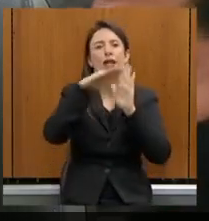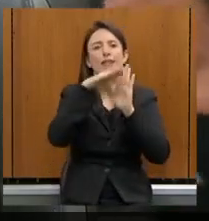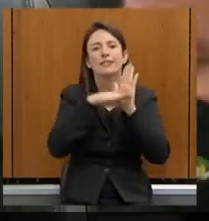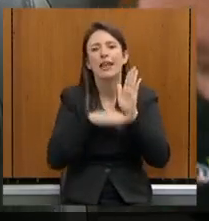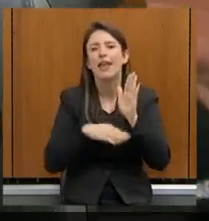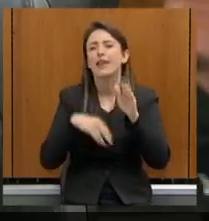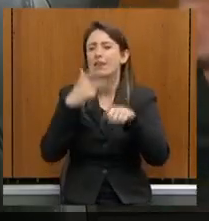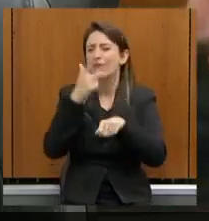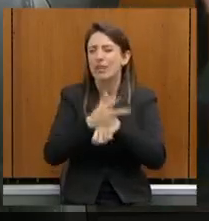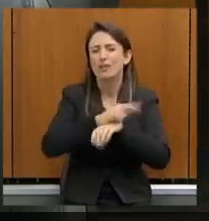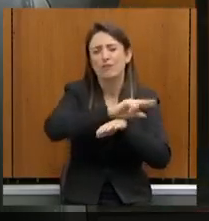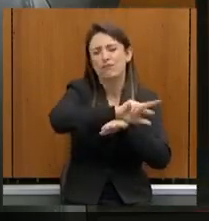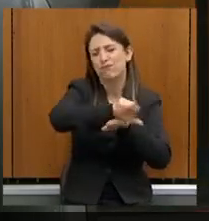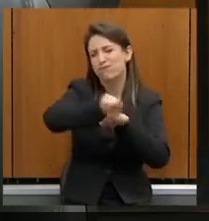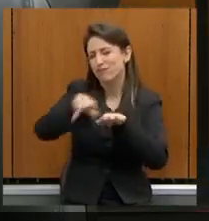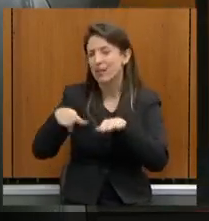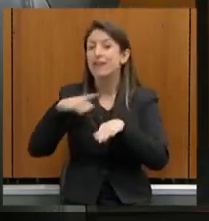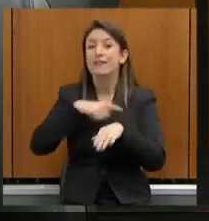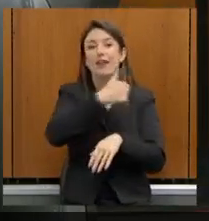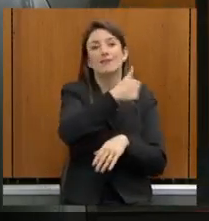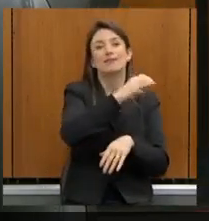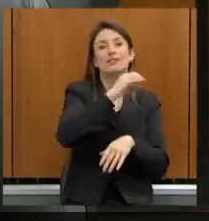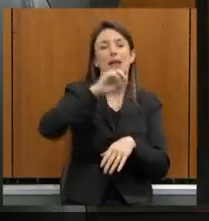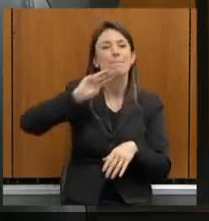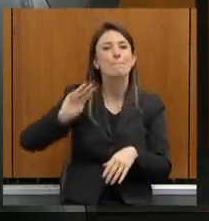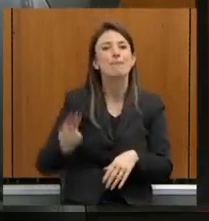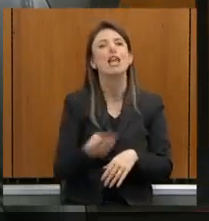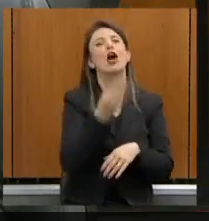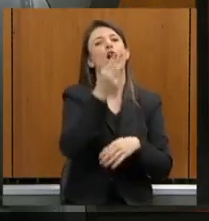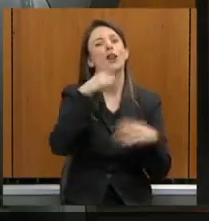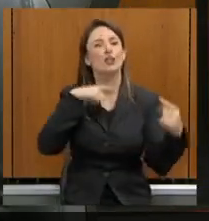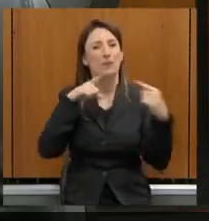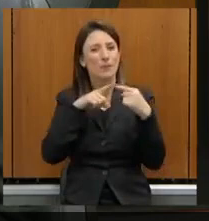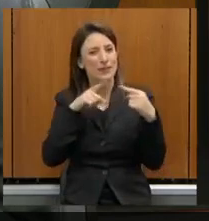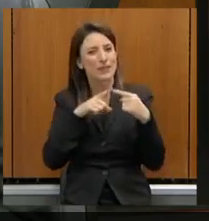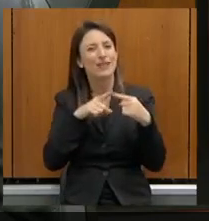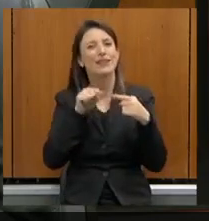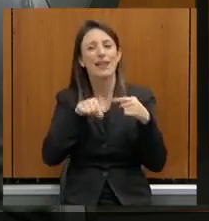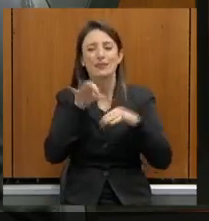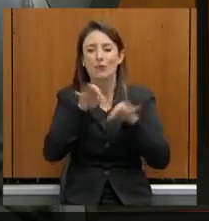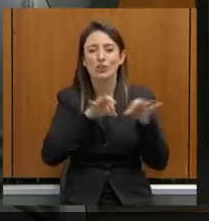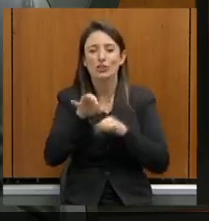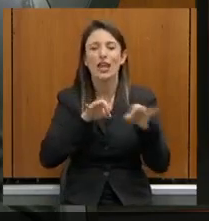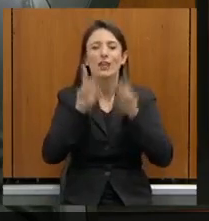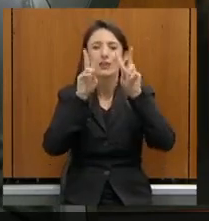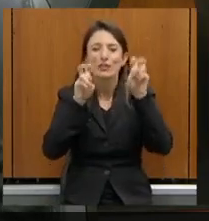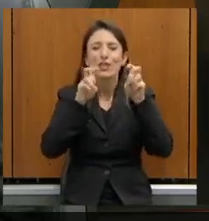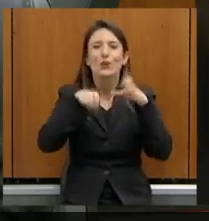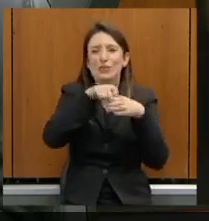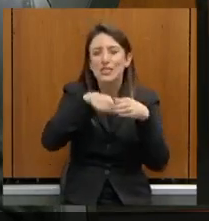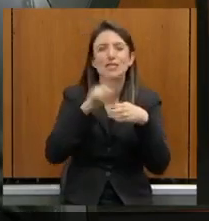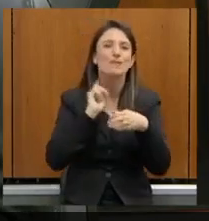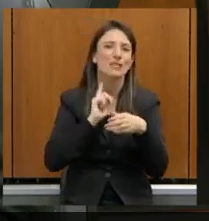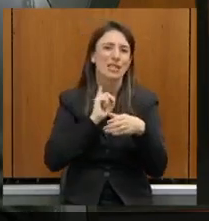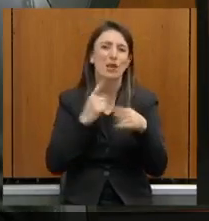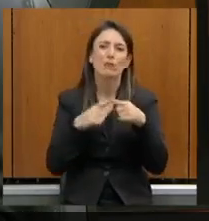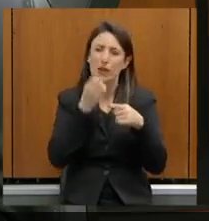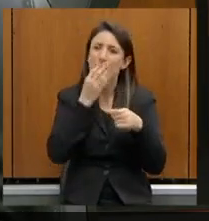dos quais, oxalá, todos fossem para a cozinha mineira, porque ela gera muito emprego e renda. Temos,